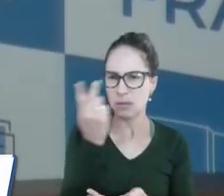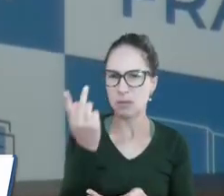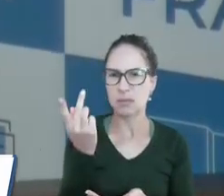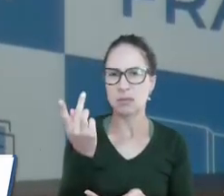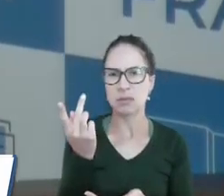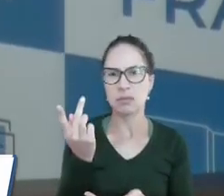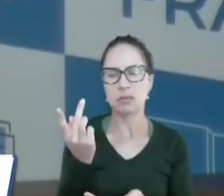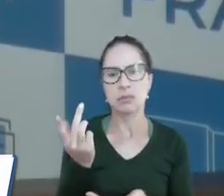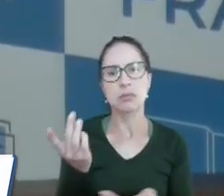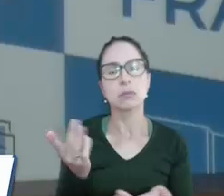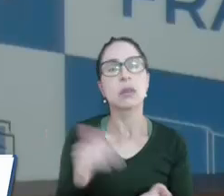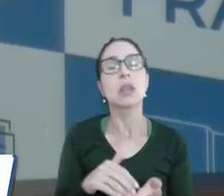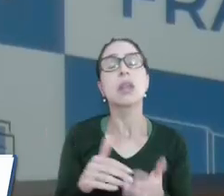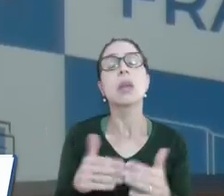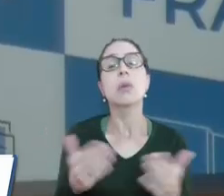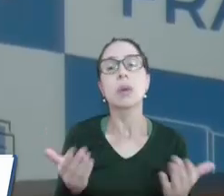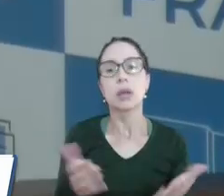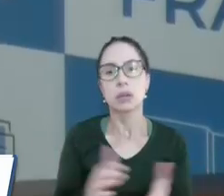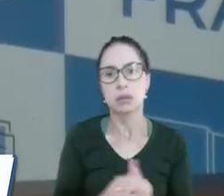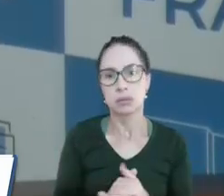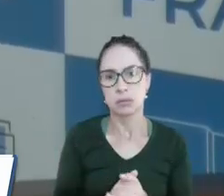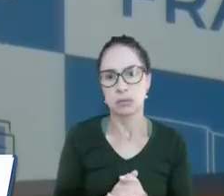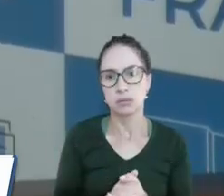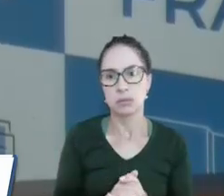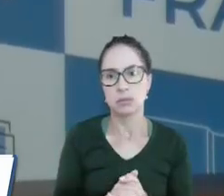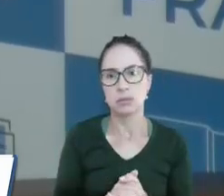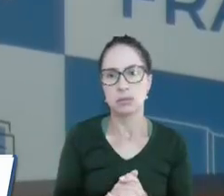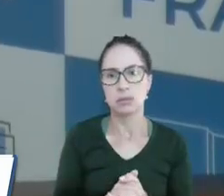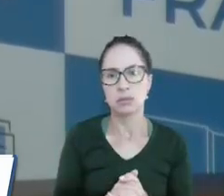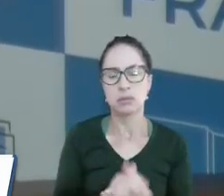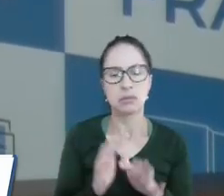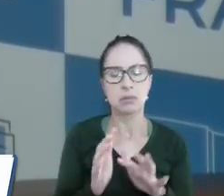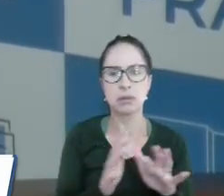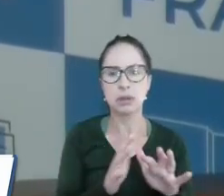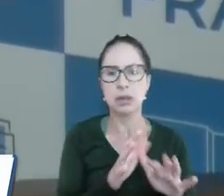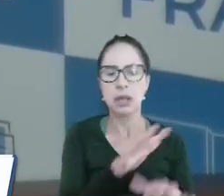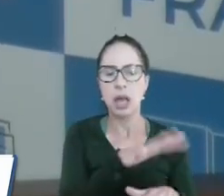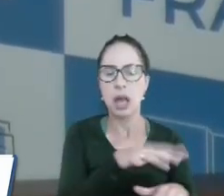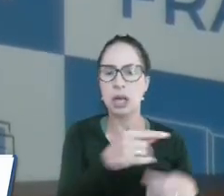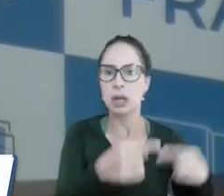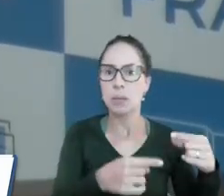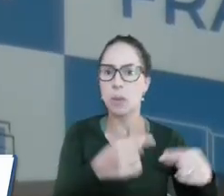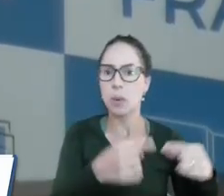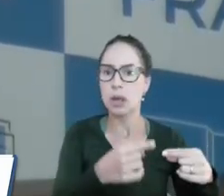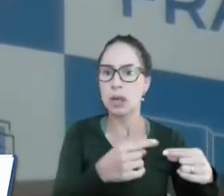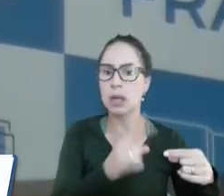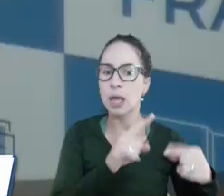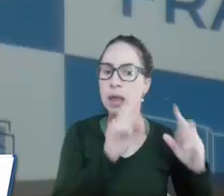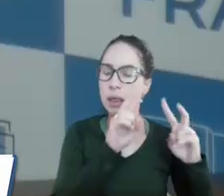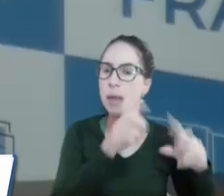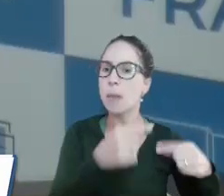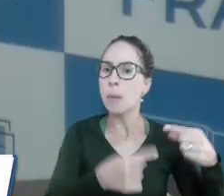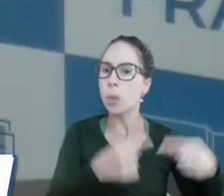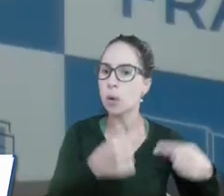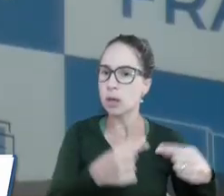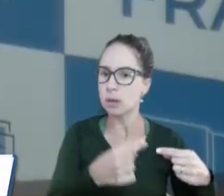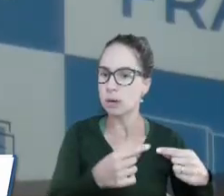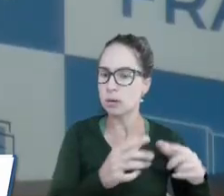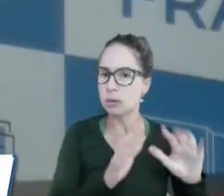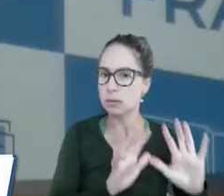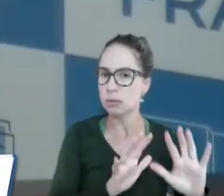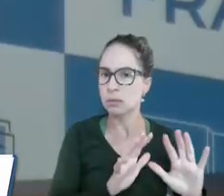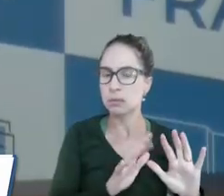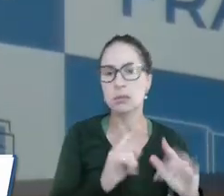Até quando? Deixa para o campo político as discussões políticas. Porque, afinal